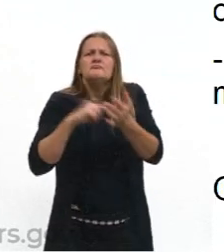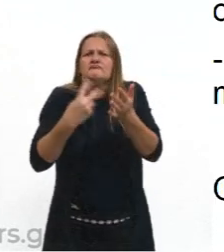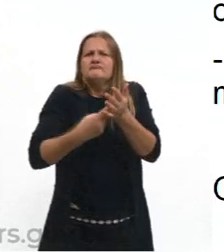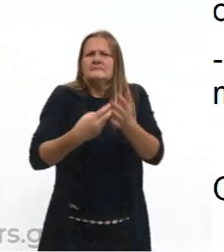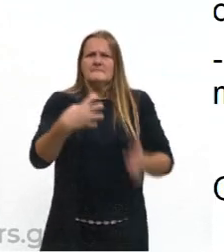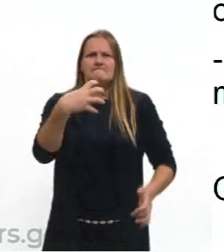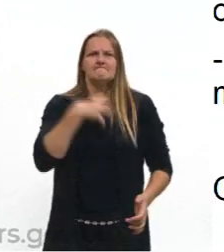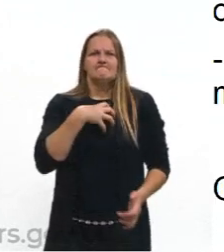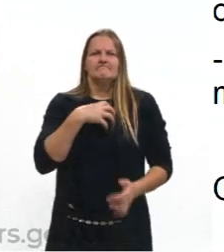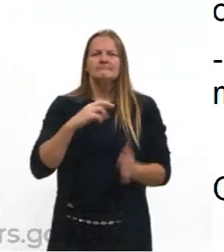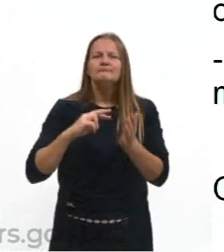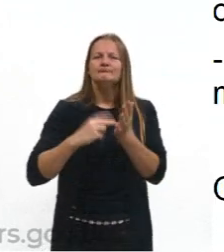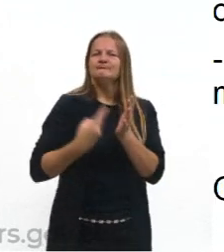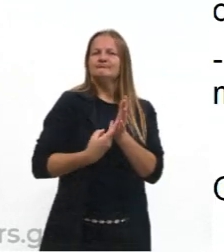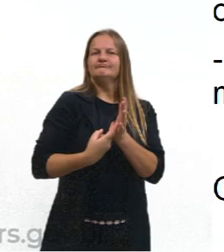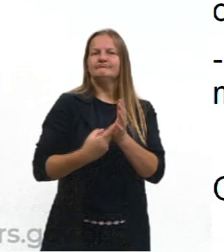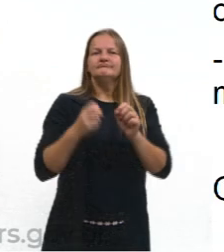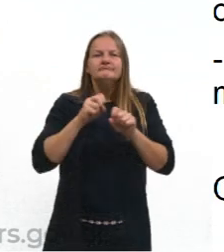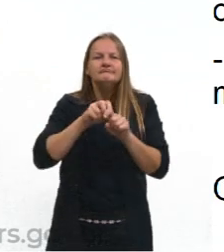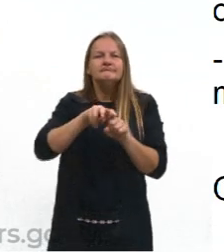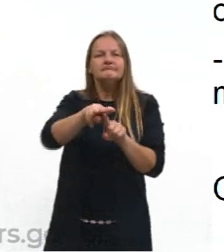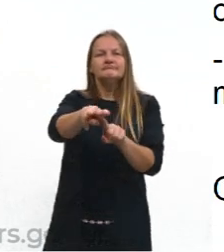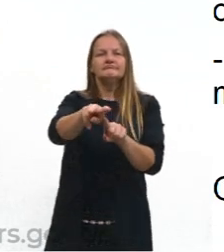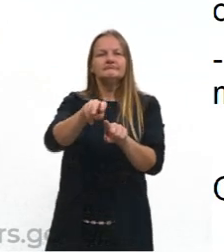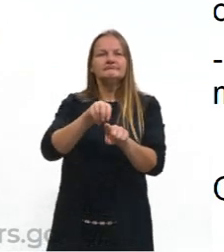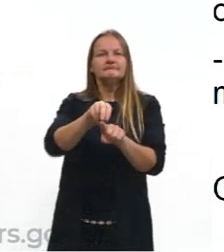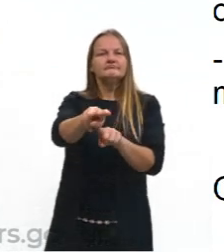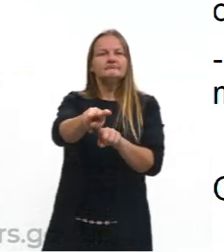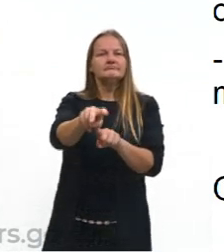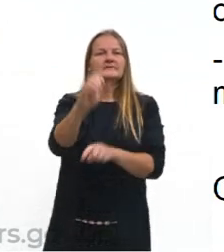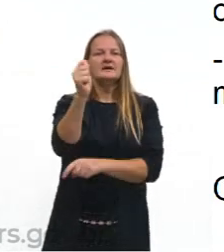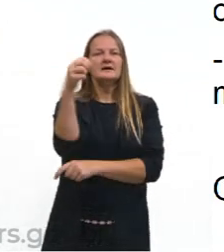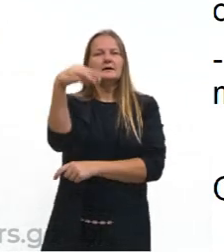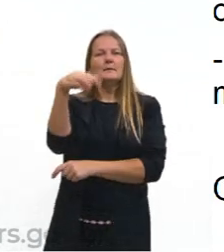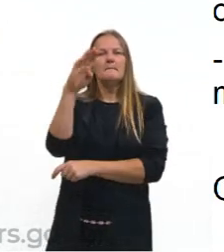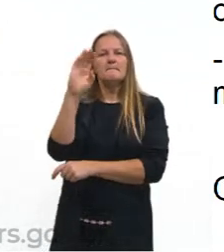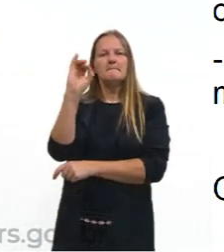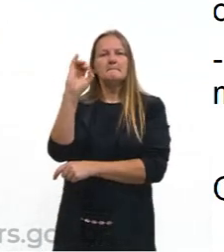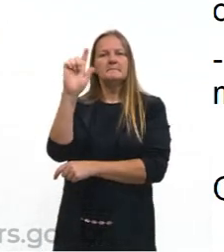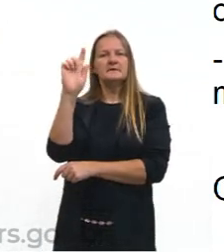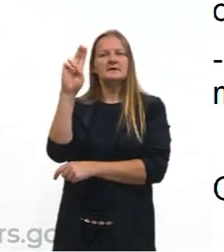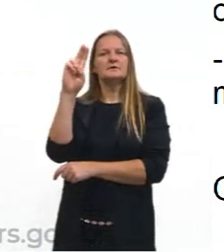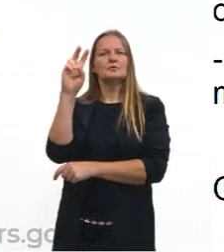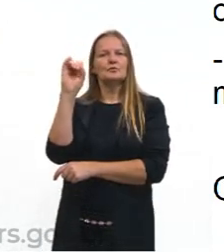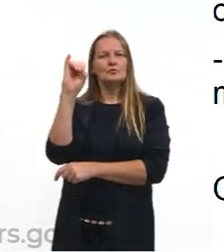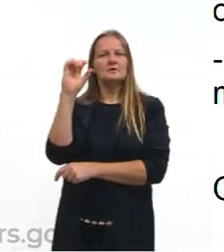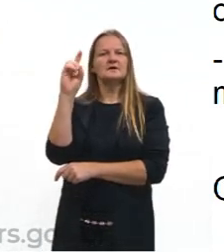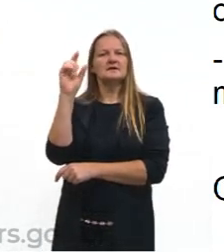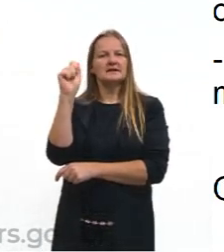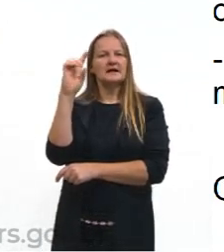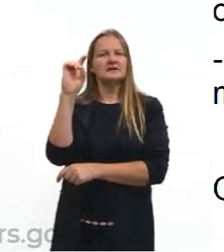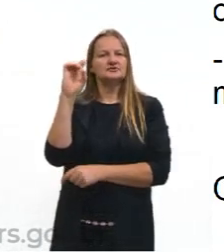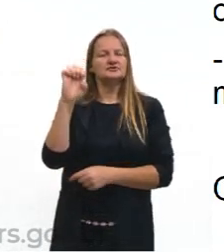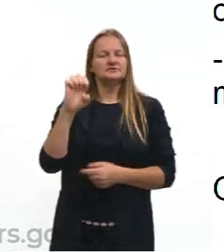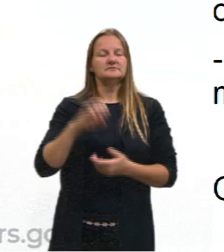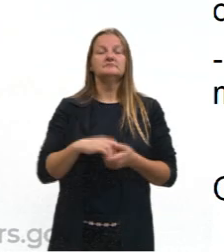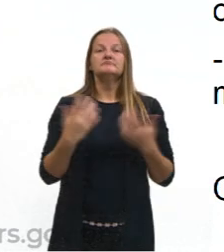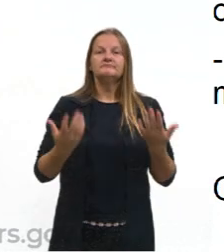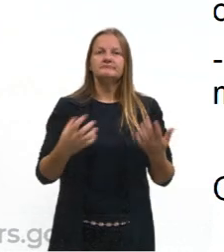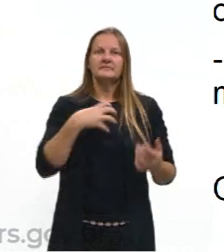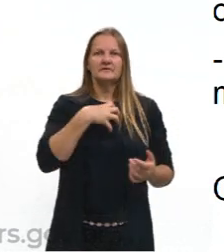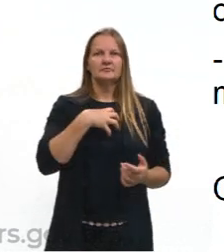a essa ambiguidade vai produzir para gente essa polissemia vai trazer para gente ela pode